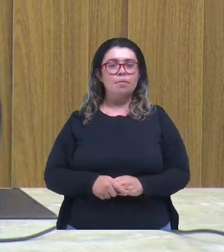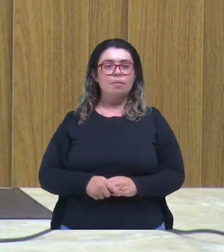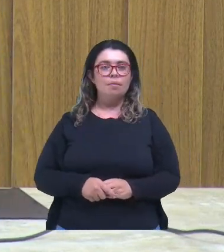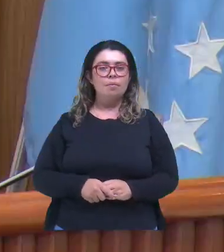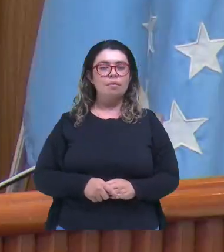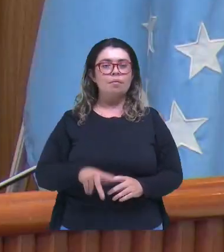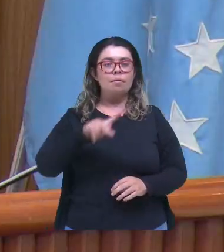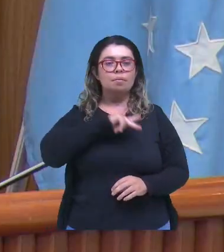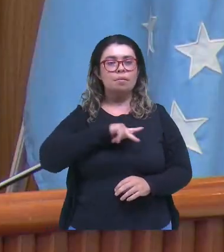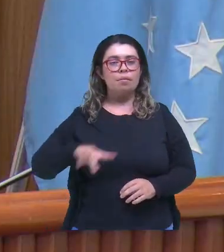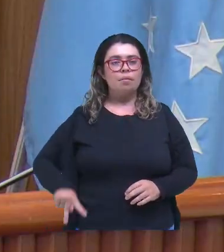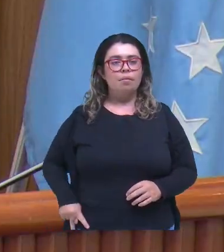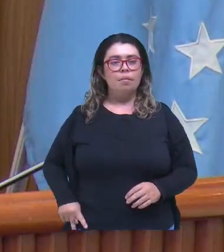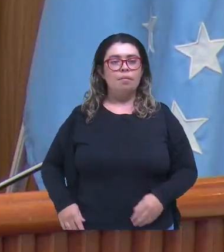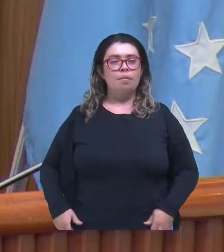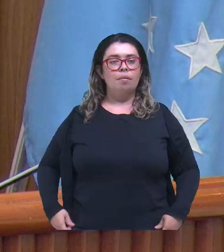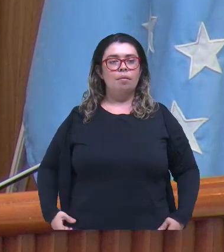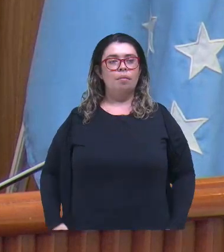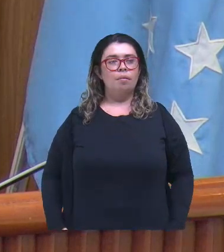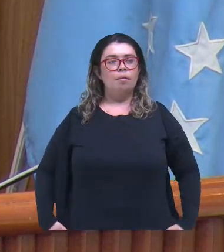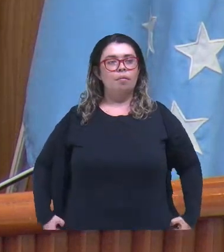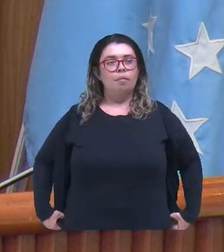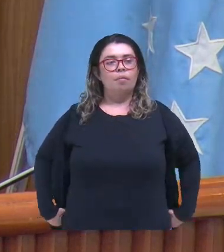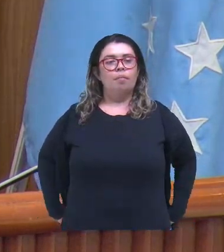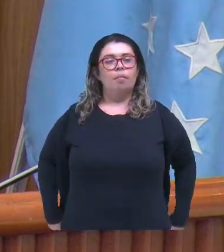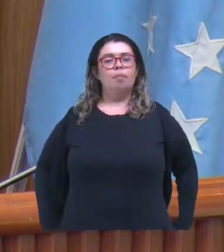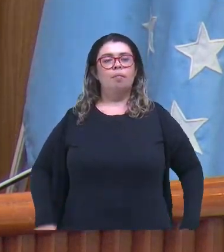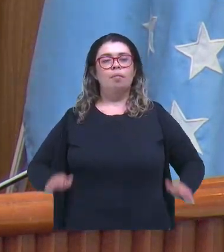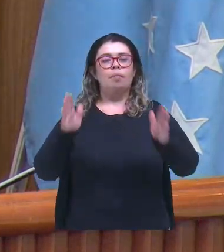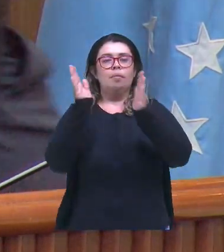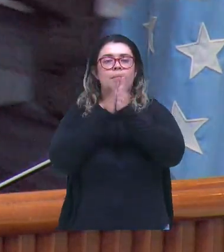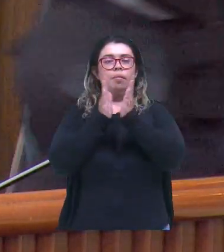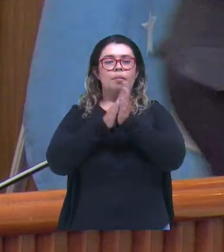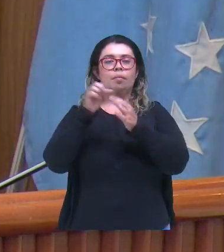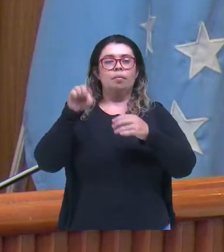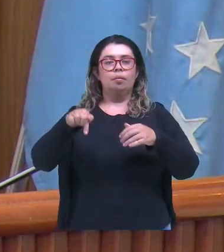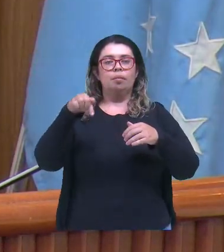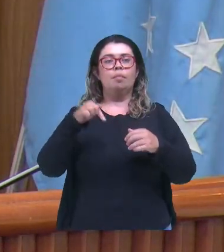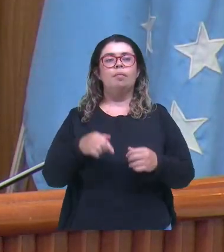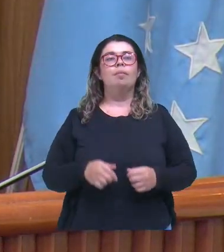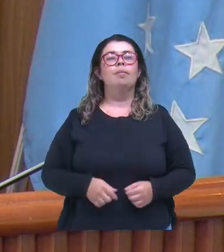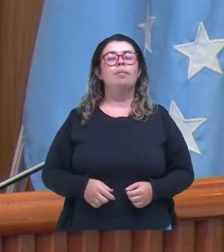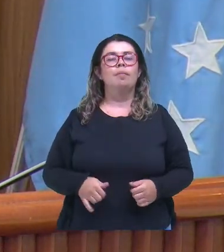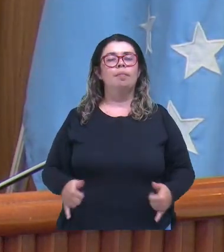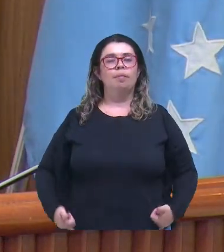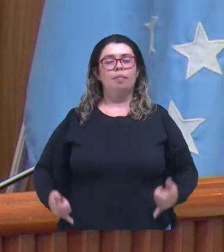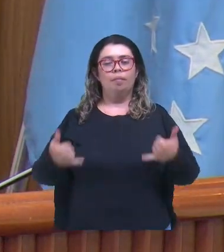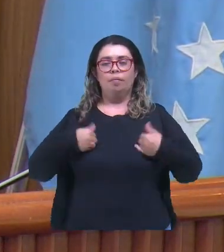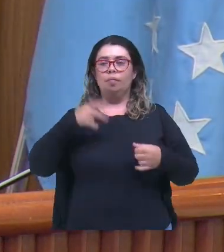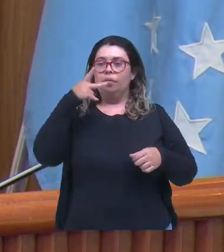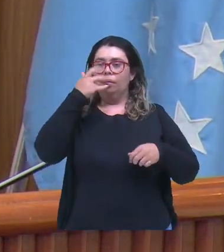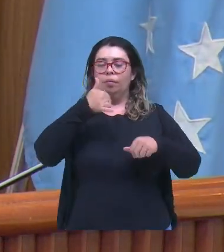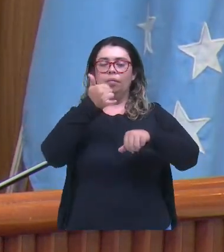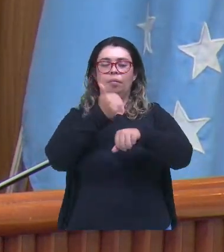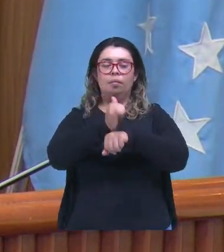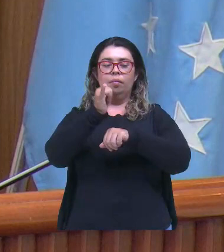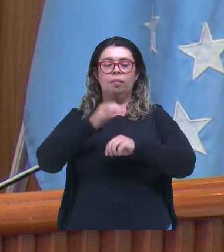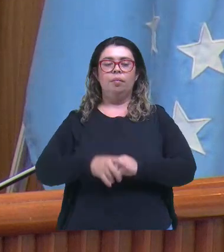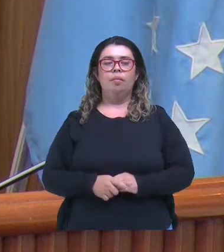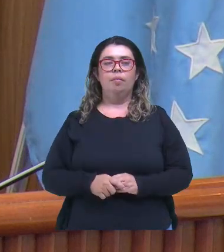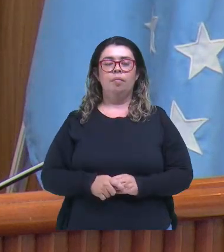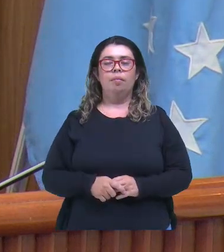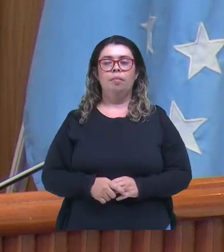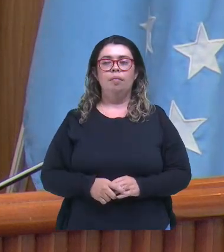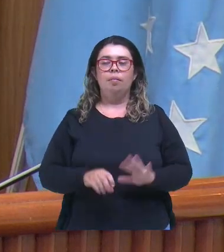Senhor presidente, congratularam e parabenizaram por esta solenidade, justificando ausências